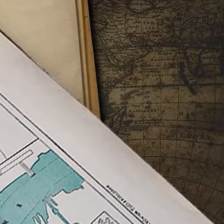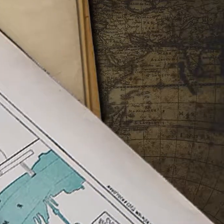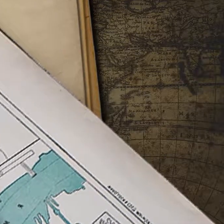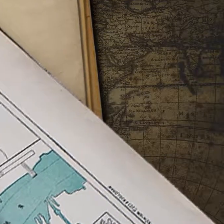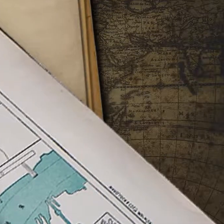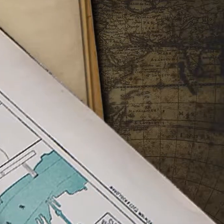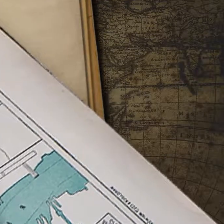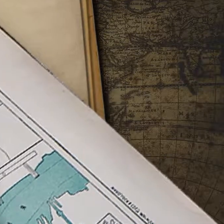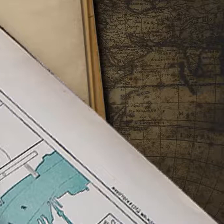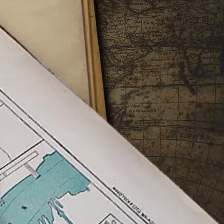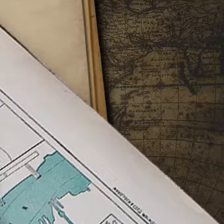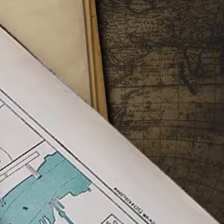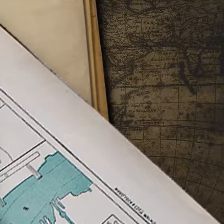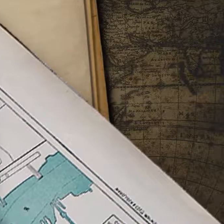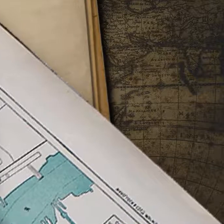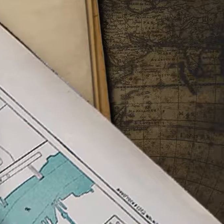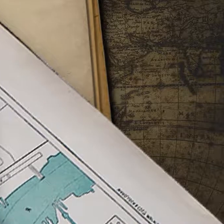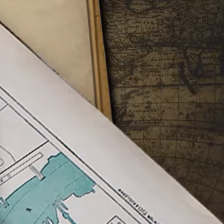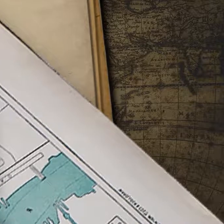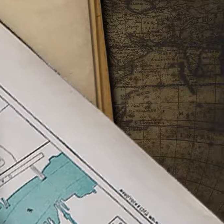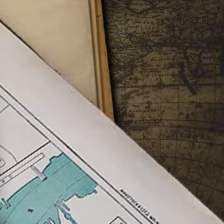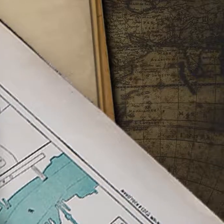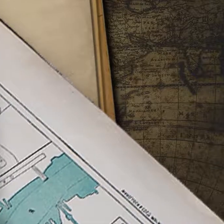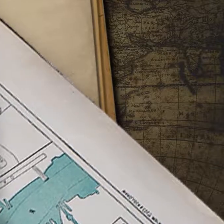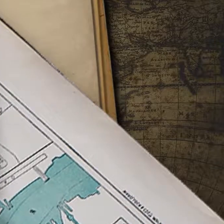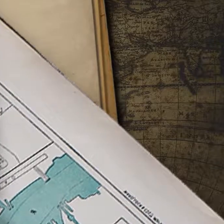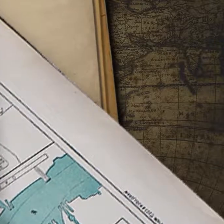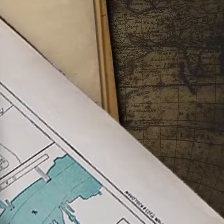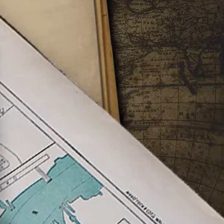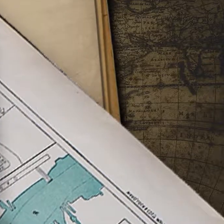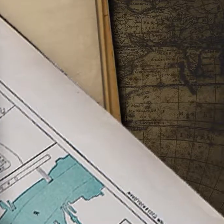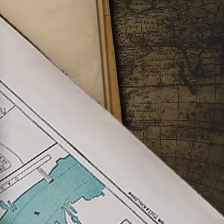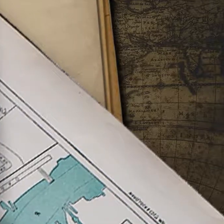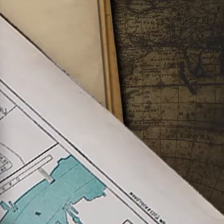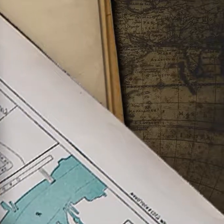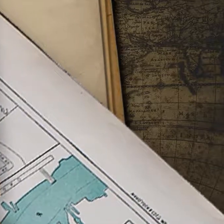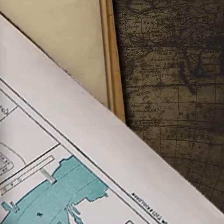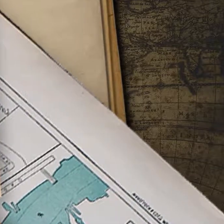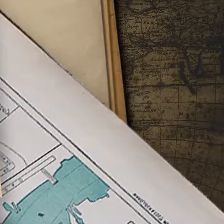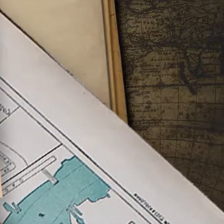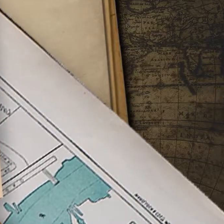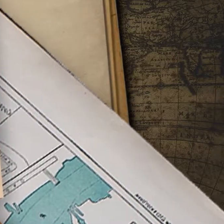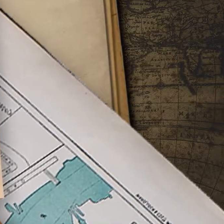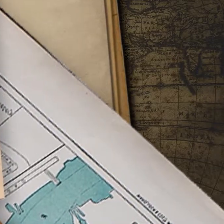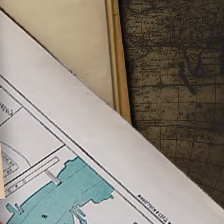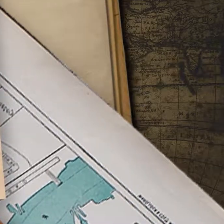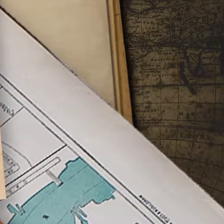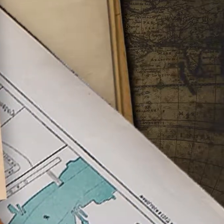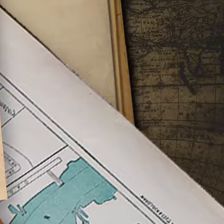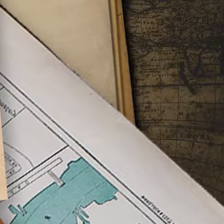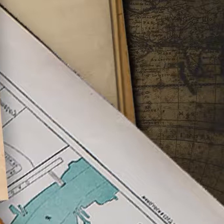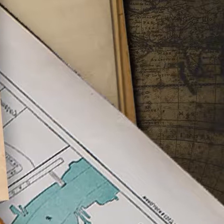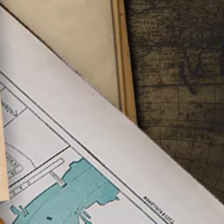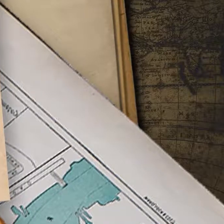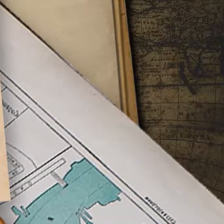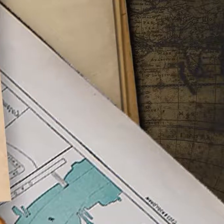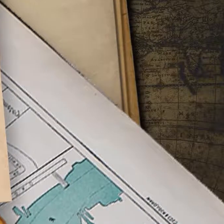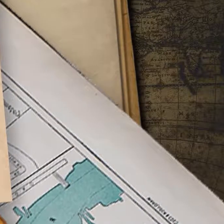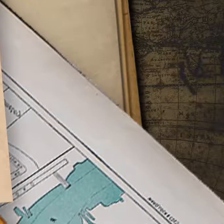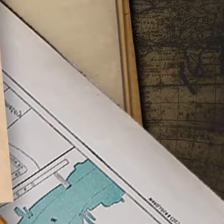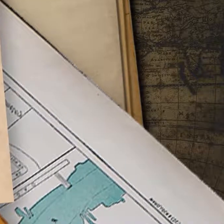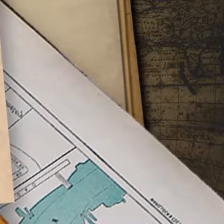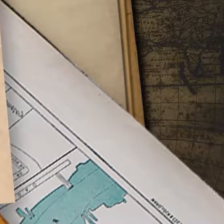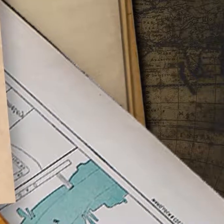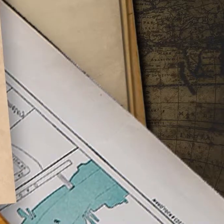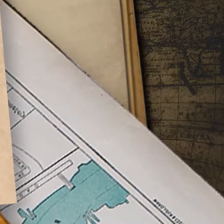barbas. Eles caminham à frente de um caixão que é carregado por vários homens numa espécie de procissão religiosa. Ela